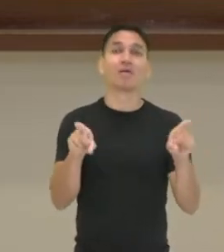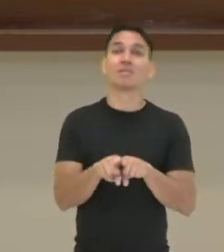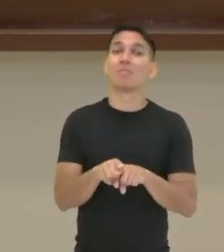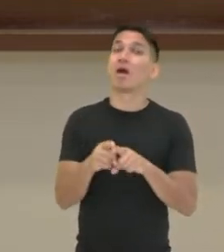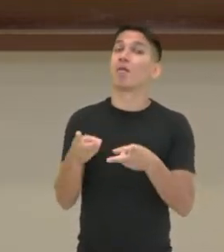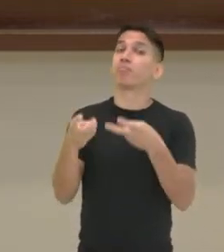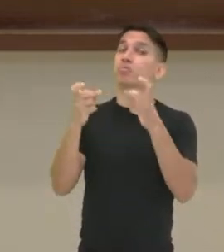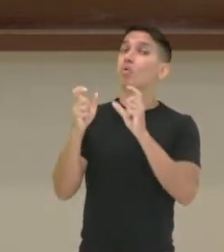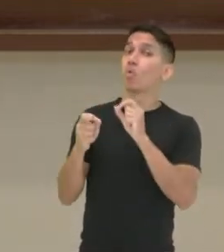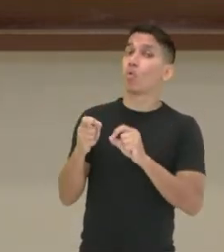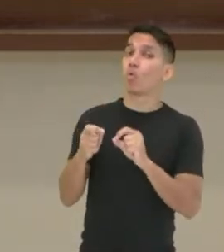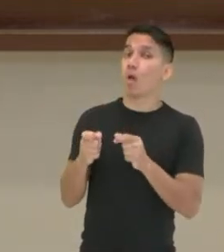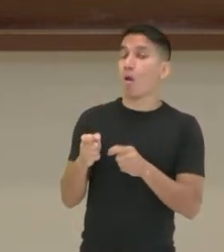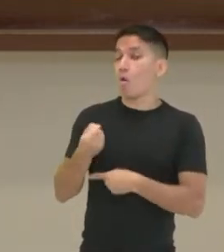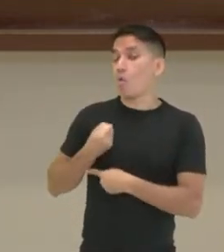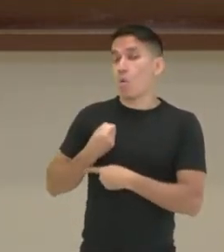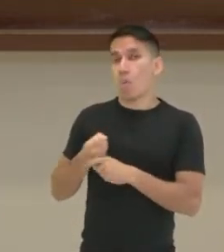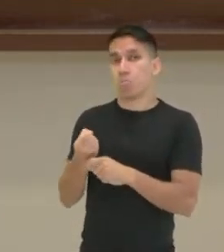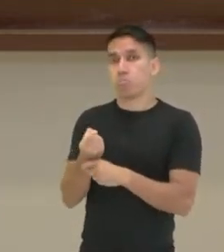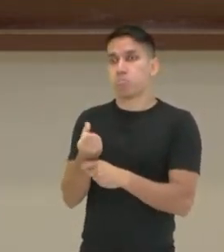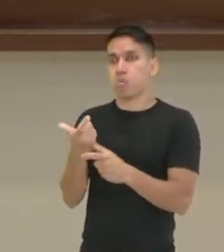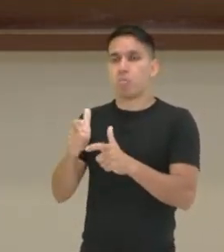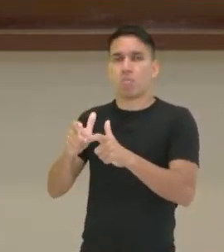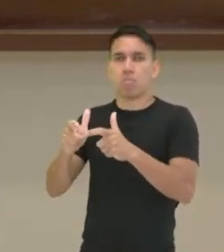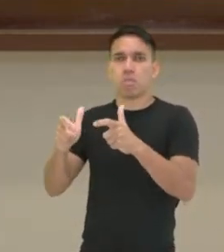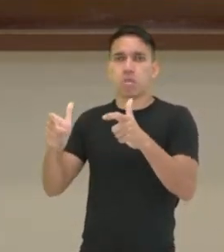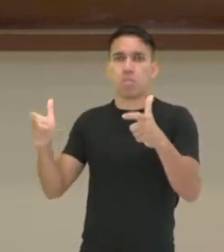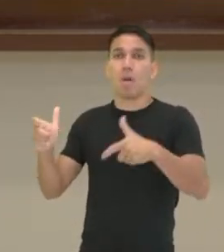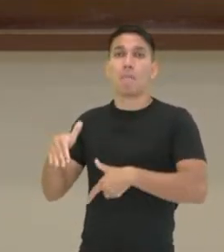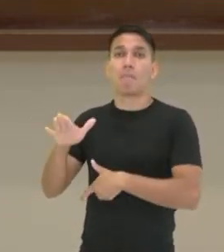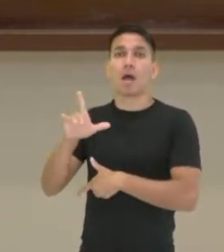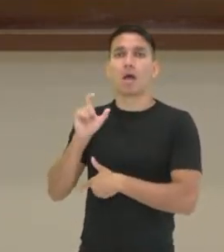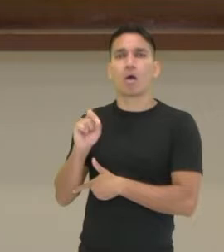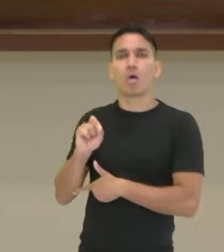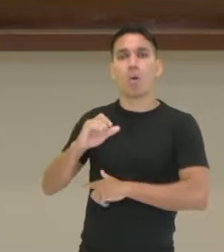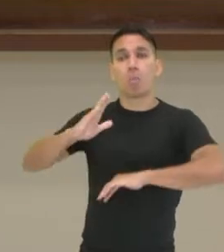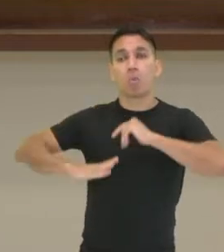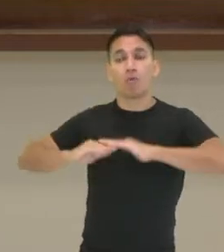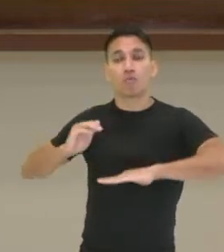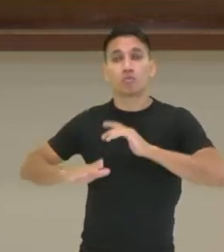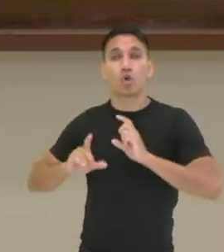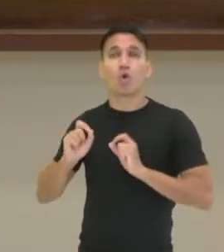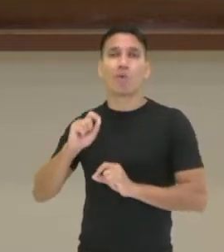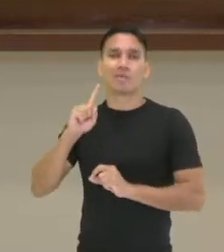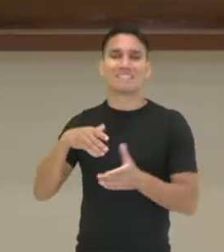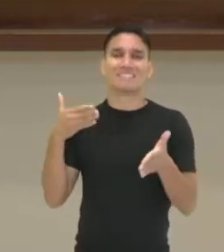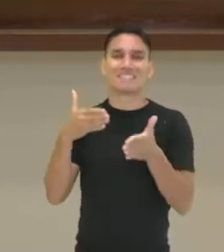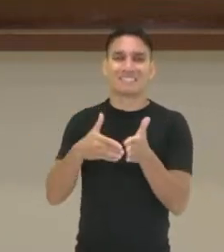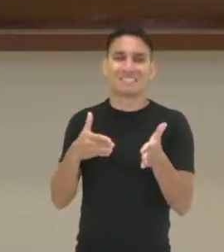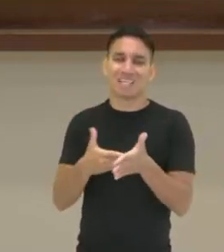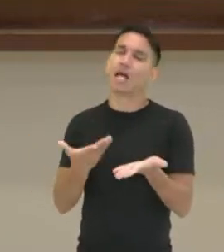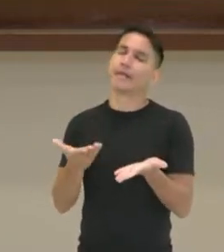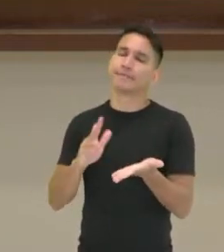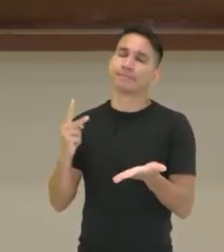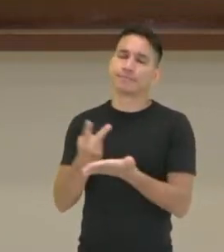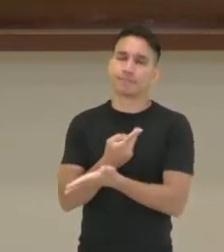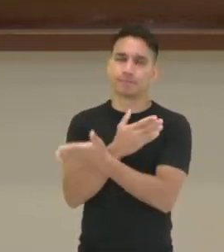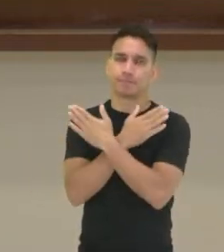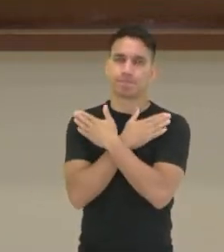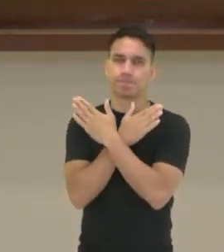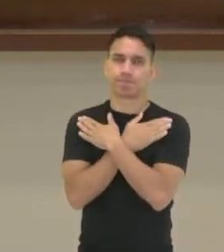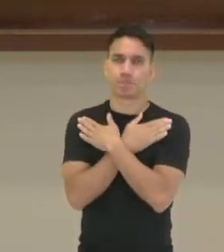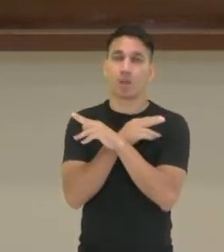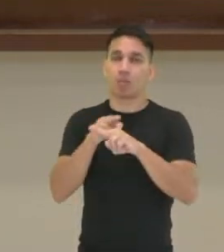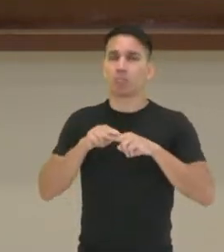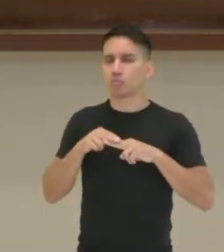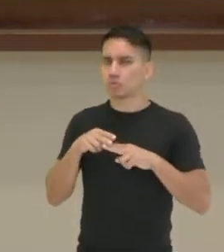visto um crescimento em algumas categorias ali de profissionais que estão enfrentando também situação de desemprego. Então é